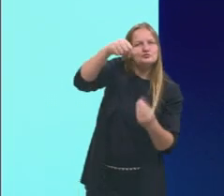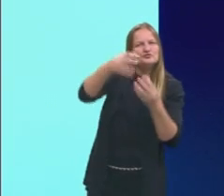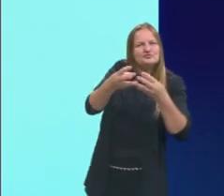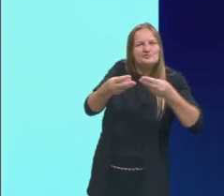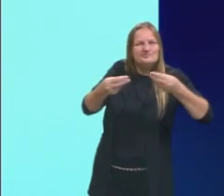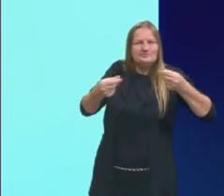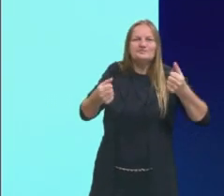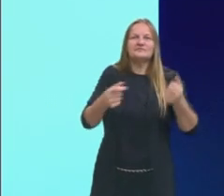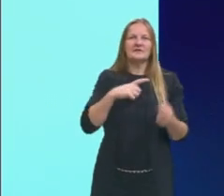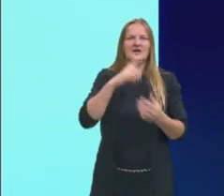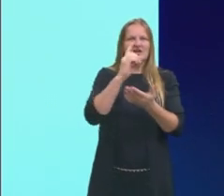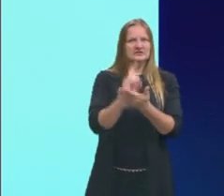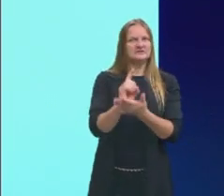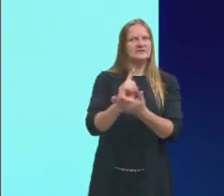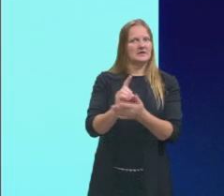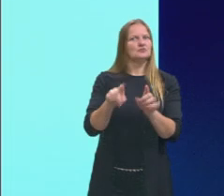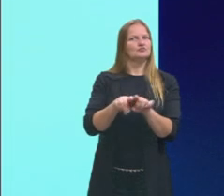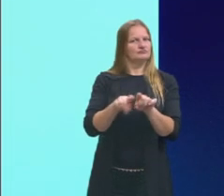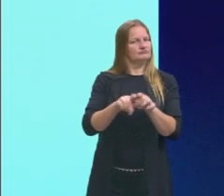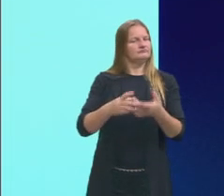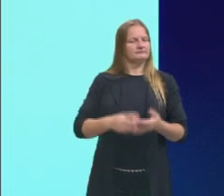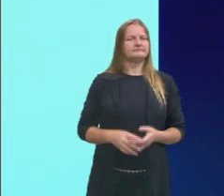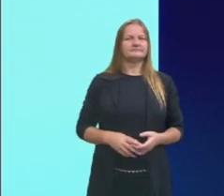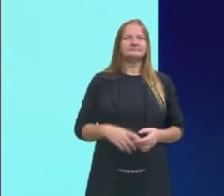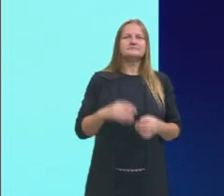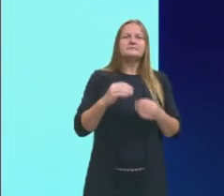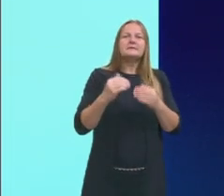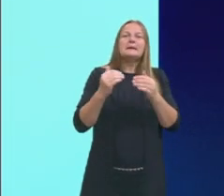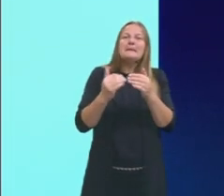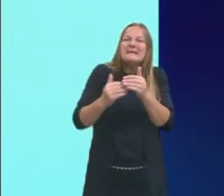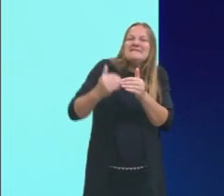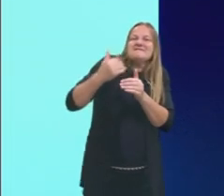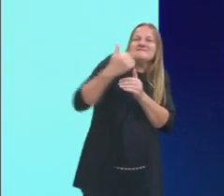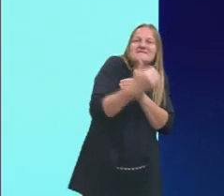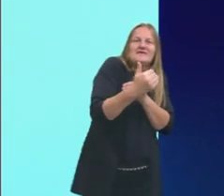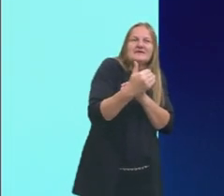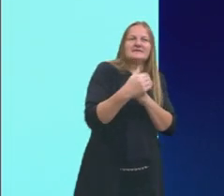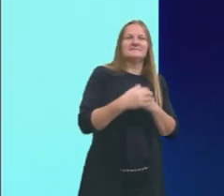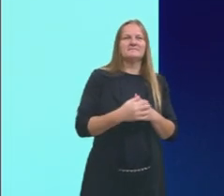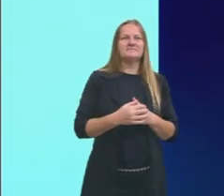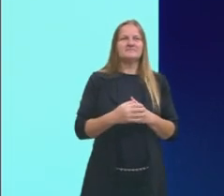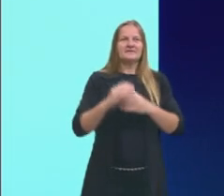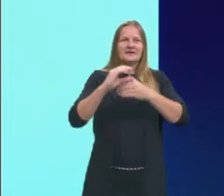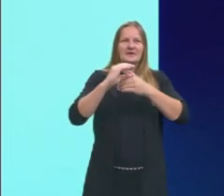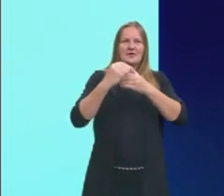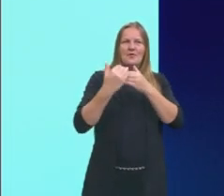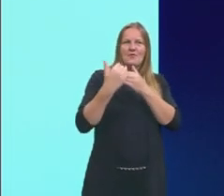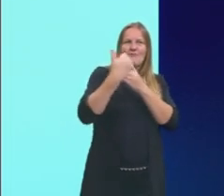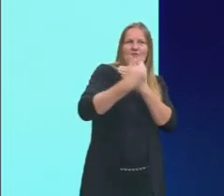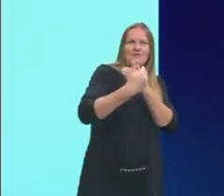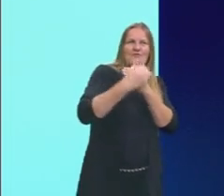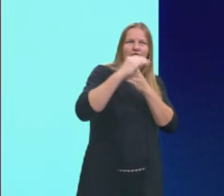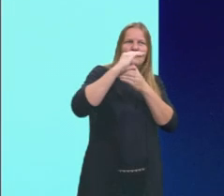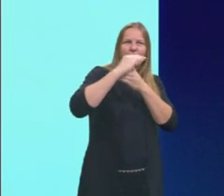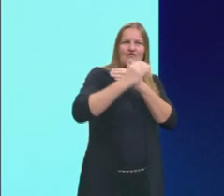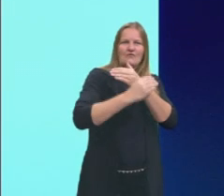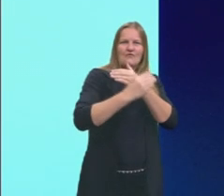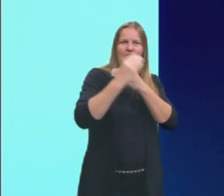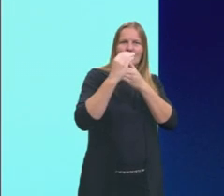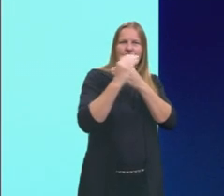um denso também certa bem na porta na porta não desculpa bem na